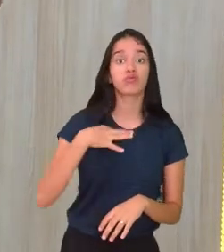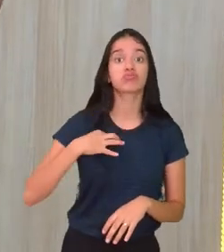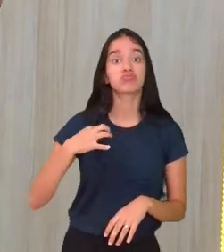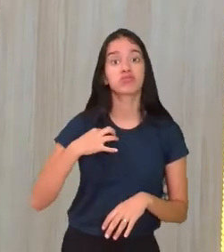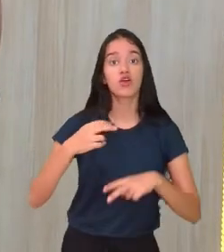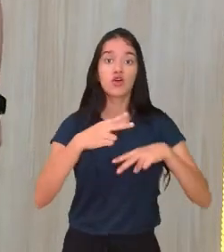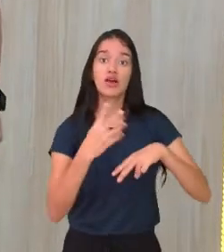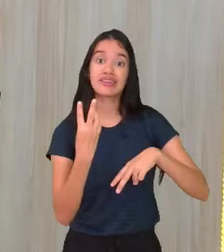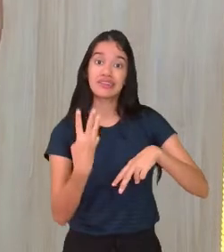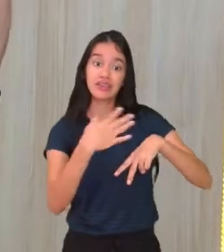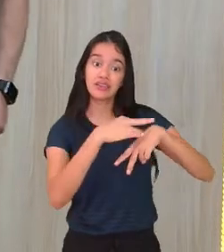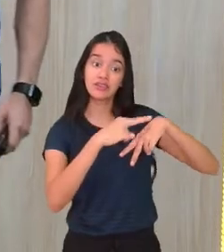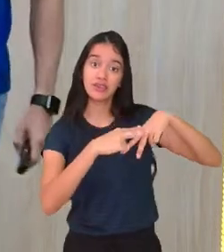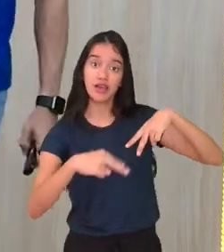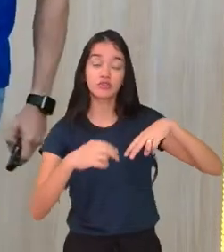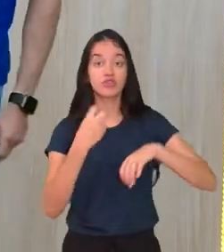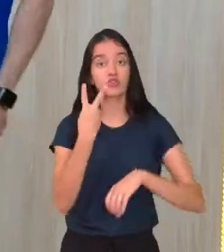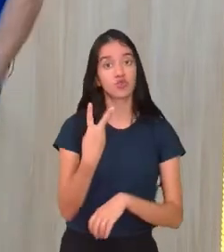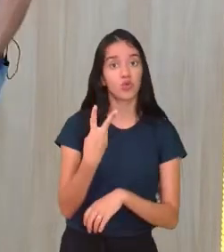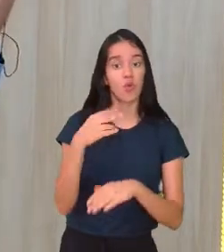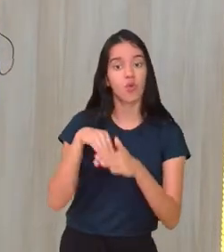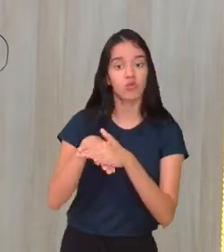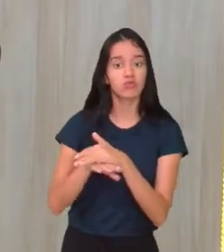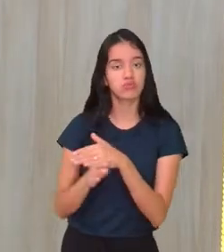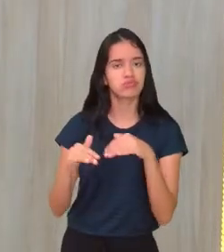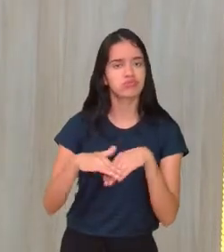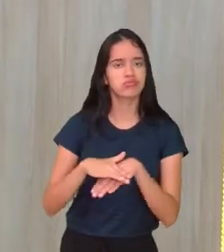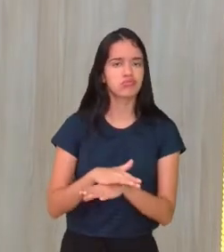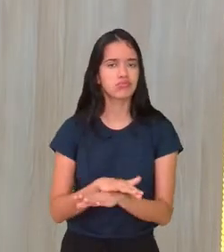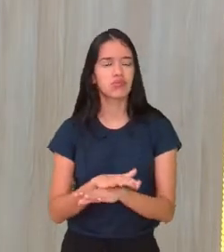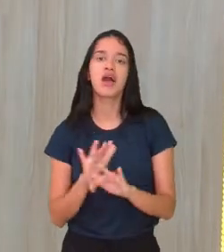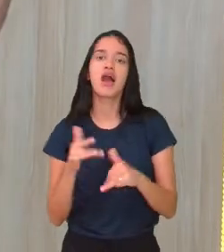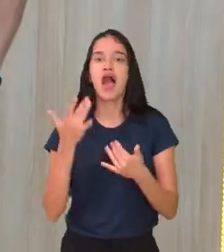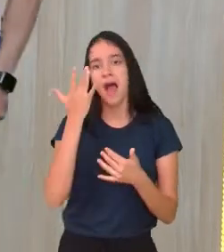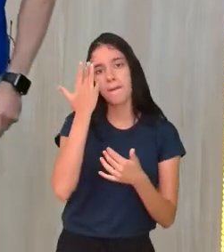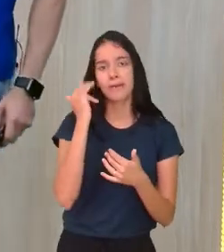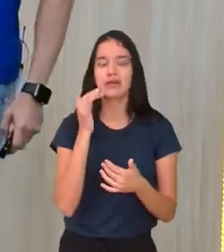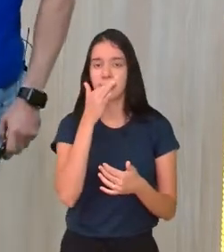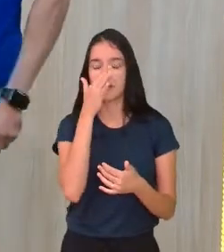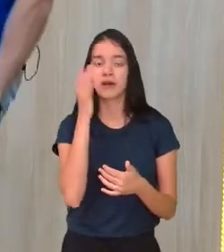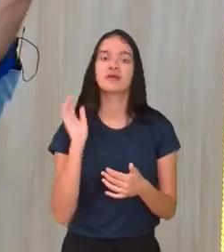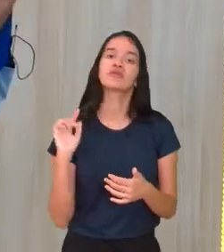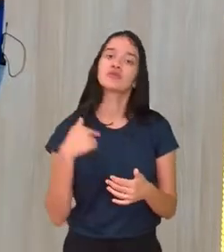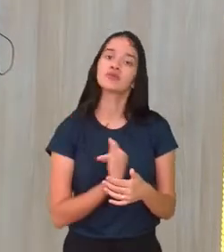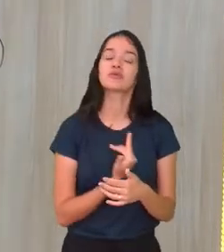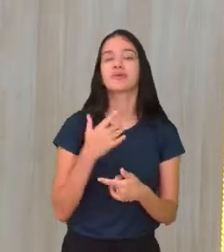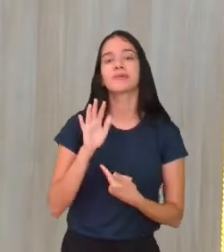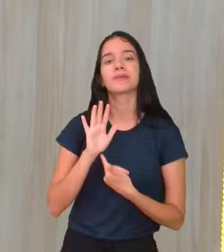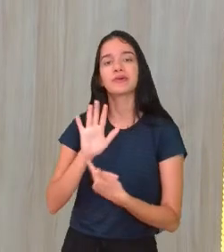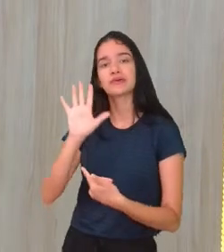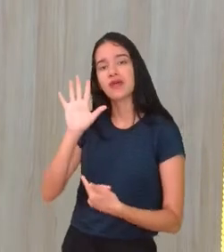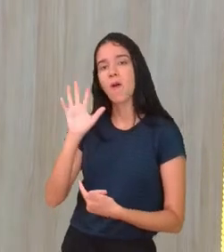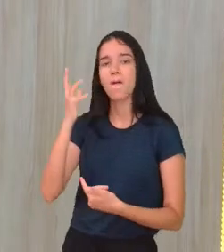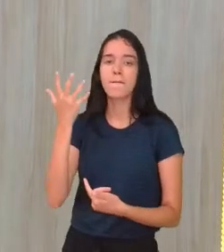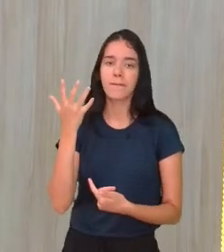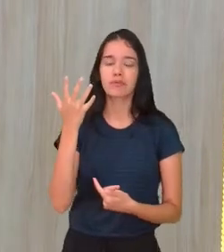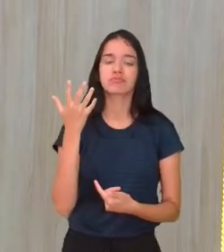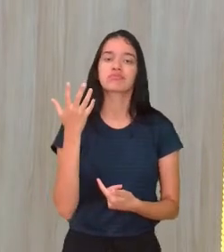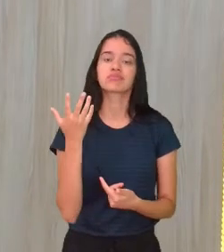3 calças e 2 sapatos, beleza? Faz aí, amanhã a gente traz a solução dessa